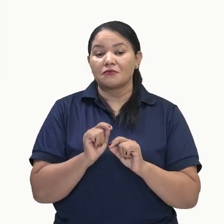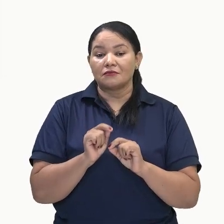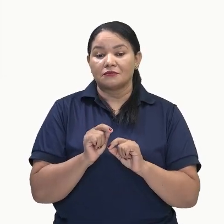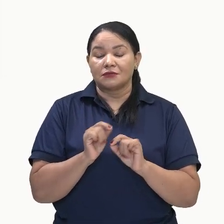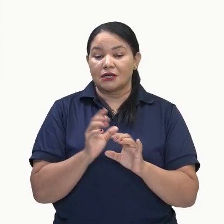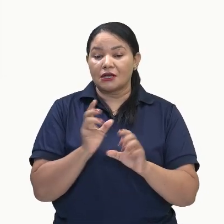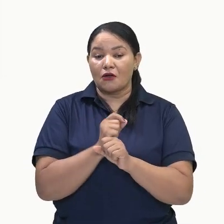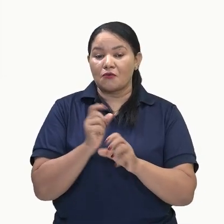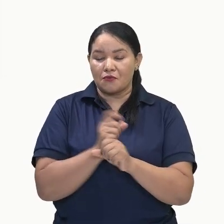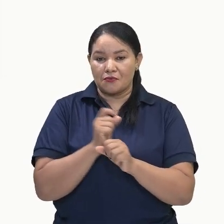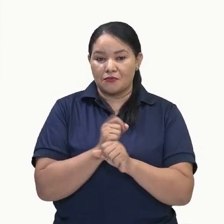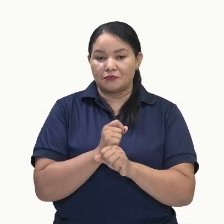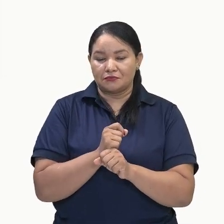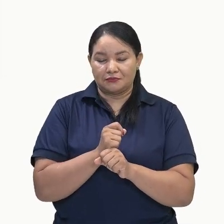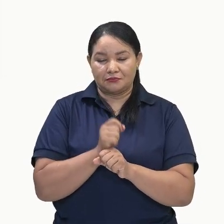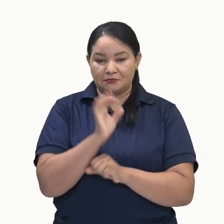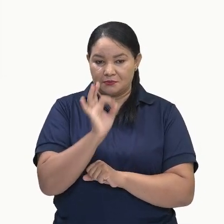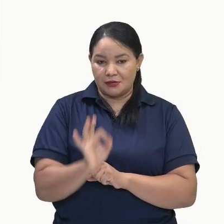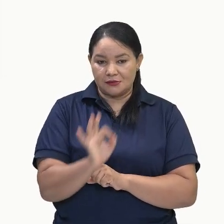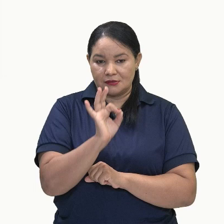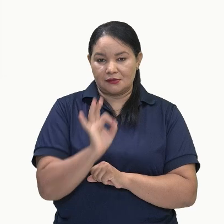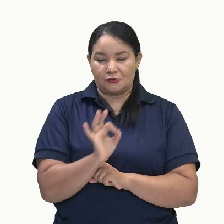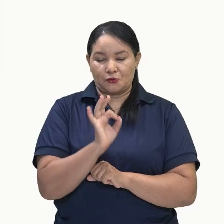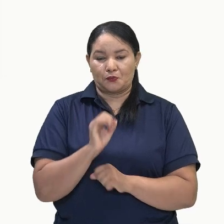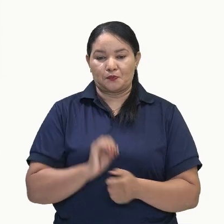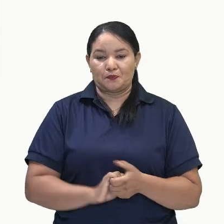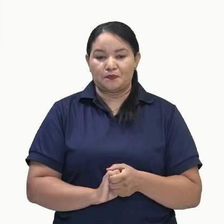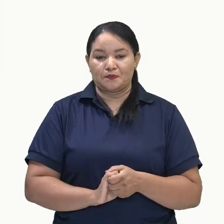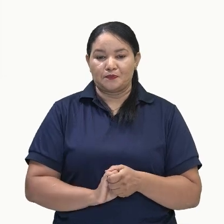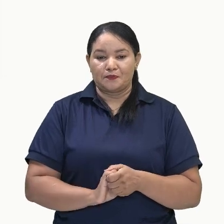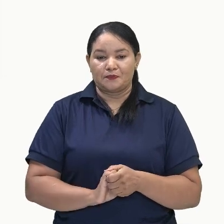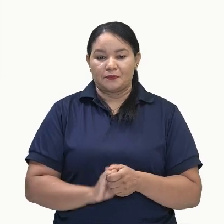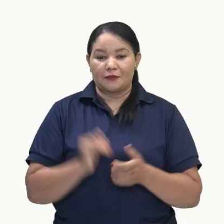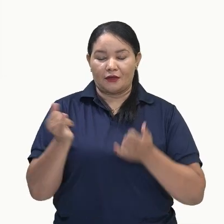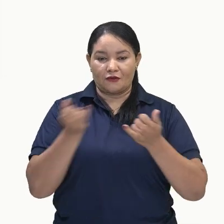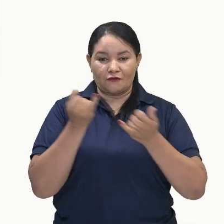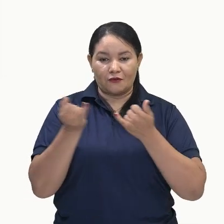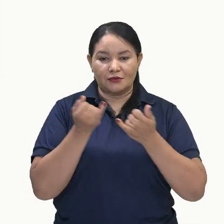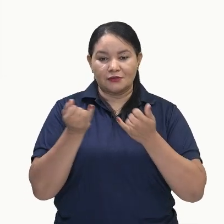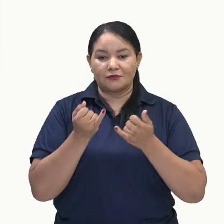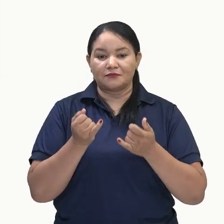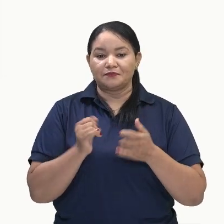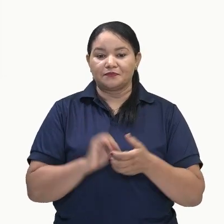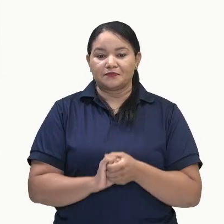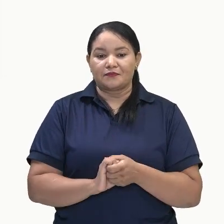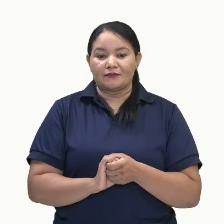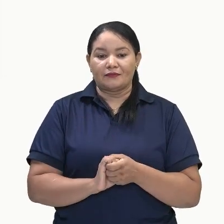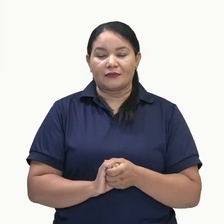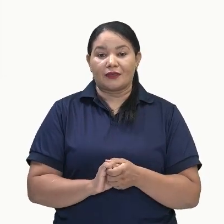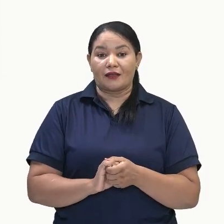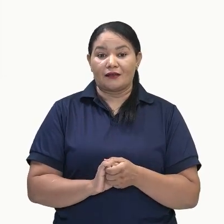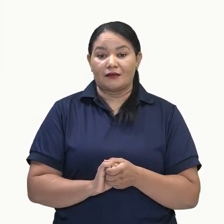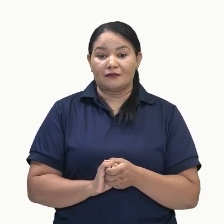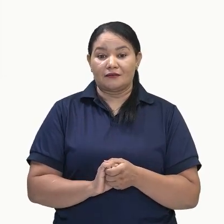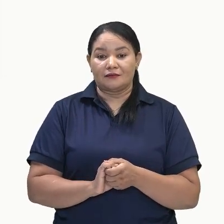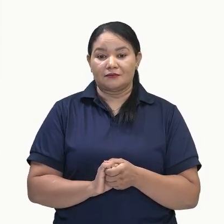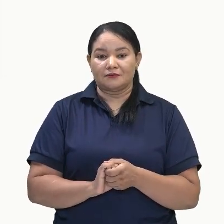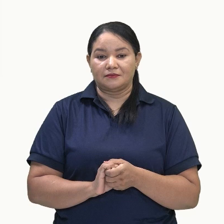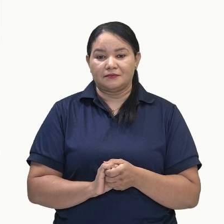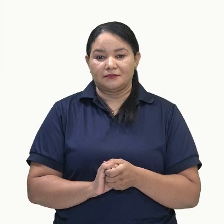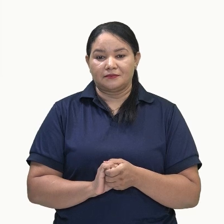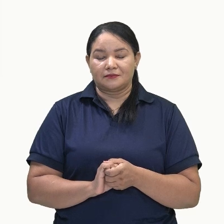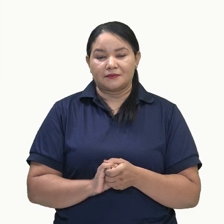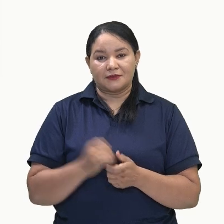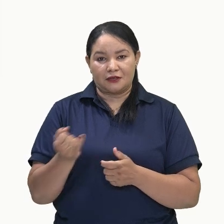cálculo percentual, né? Dessas informações que está dada em porcentagem. Mas é